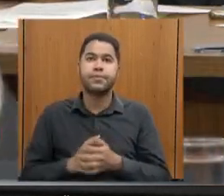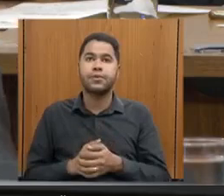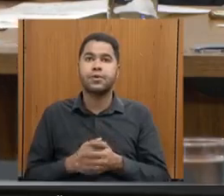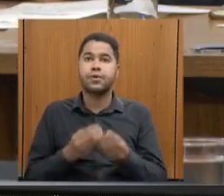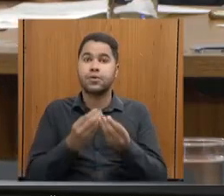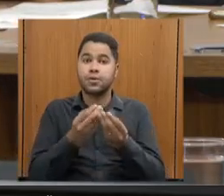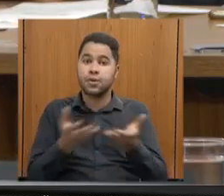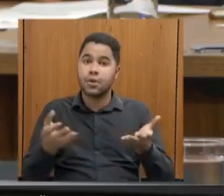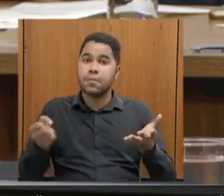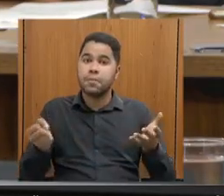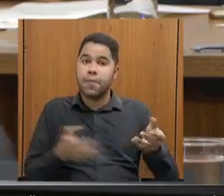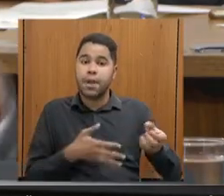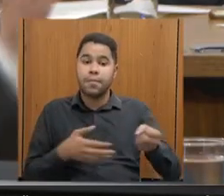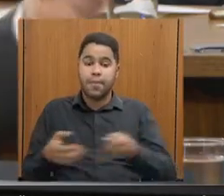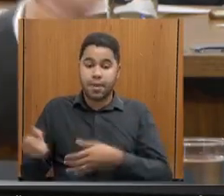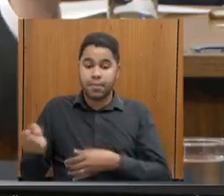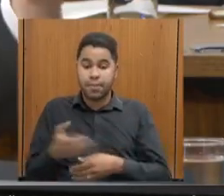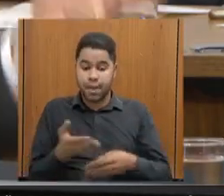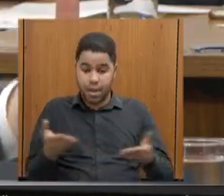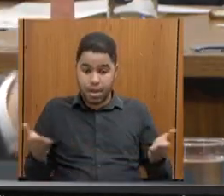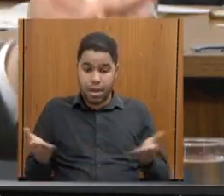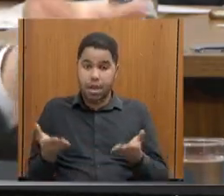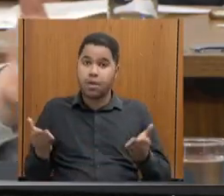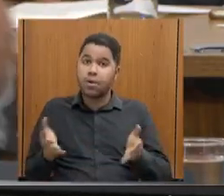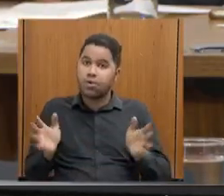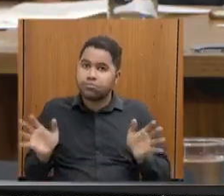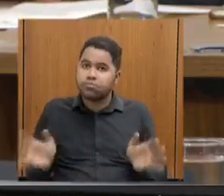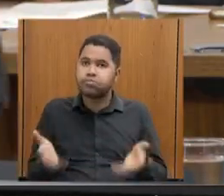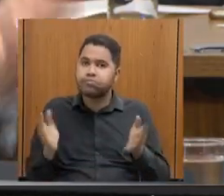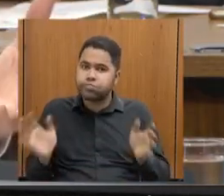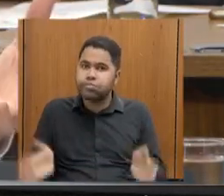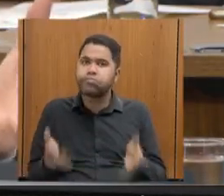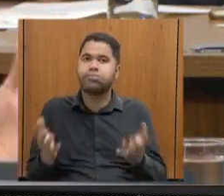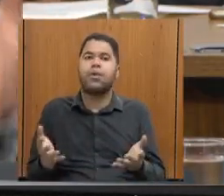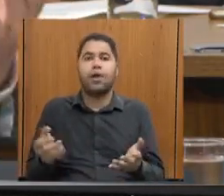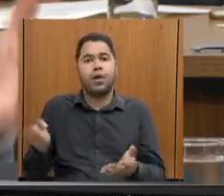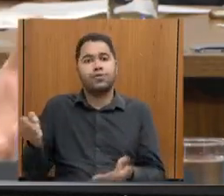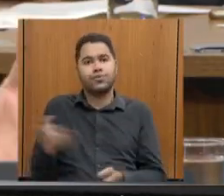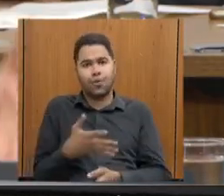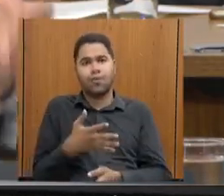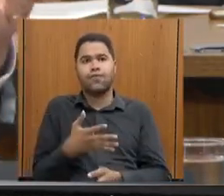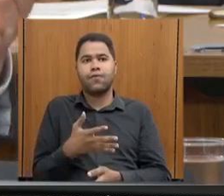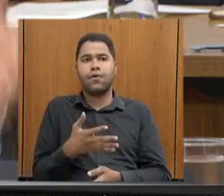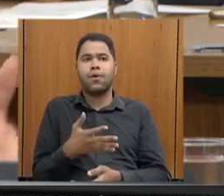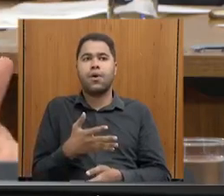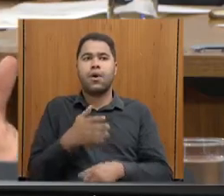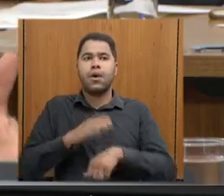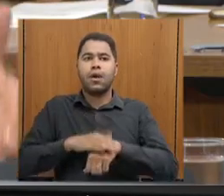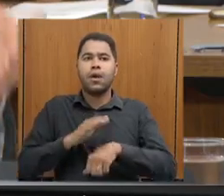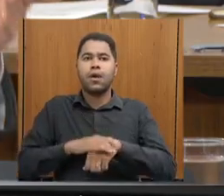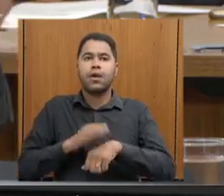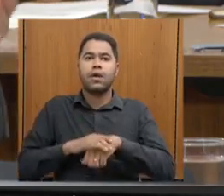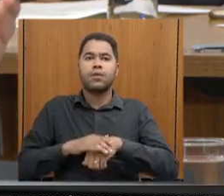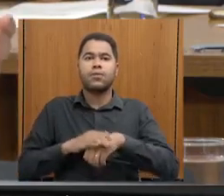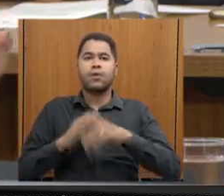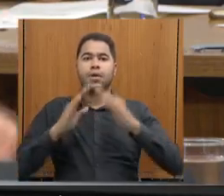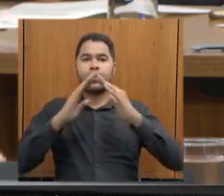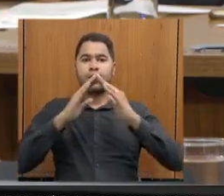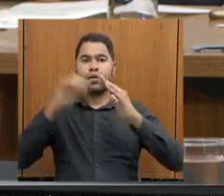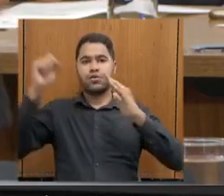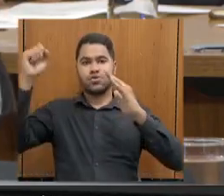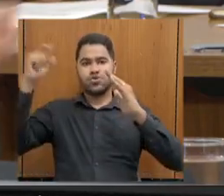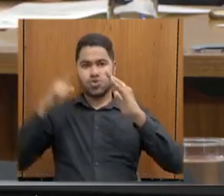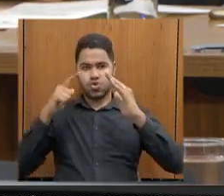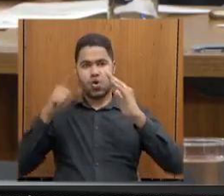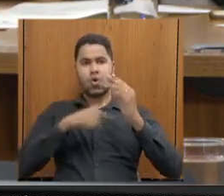aqui trazendo a Inovação de que agora nós estamos investindo também é novo nas investindo em solar e investindo